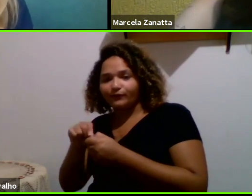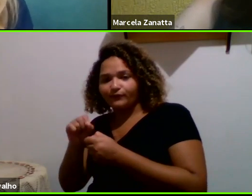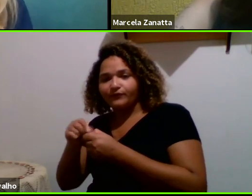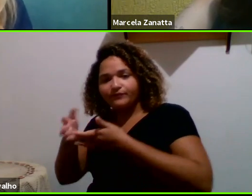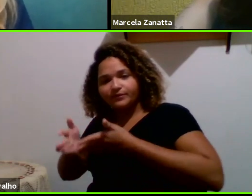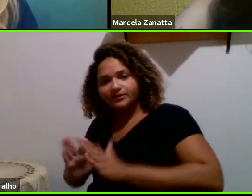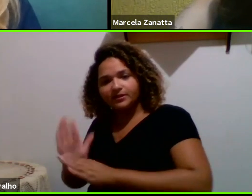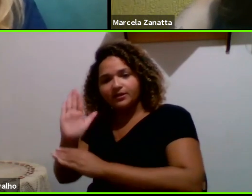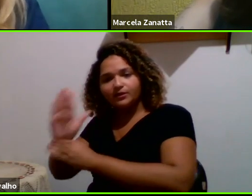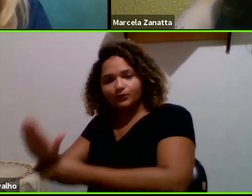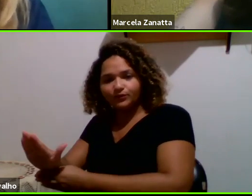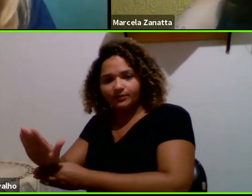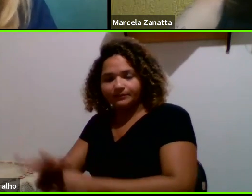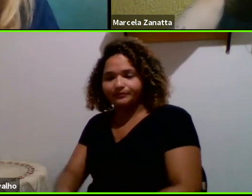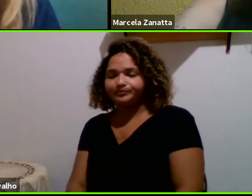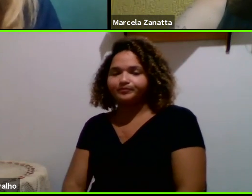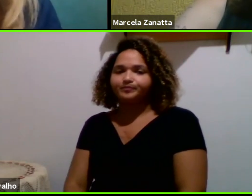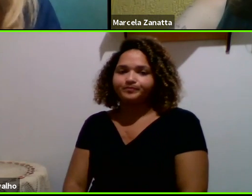formação.